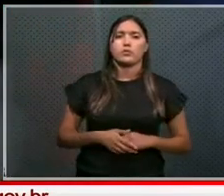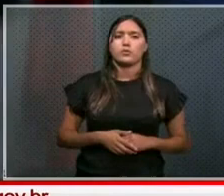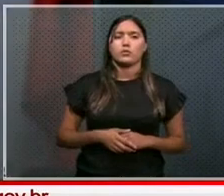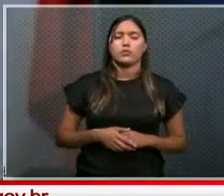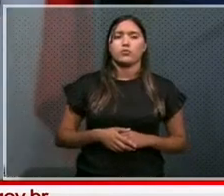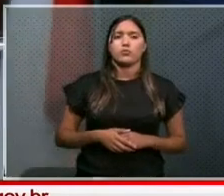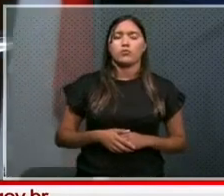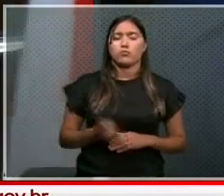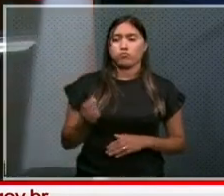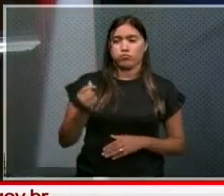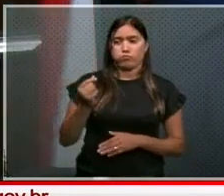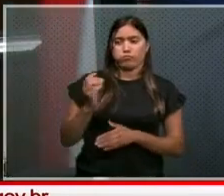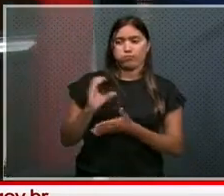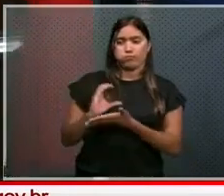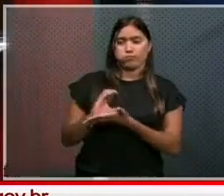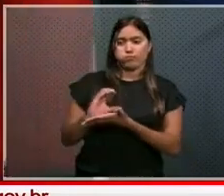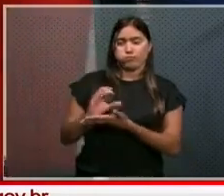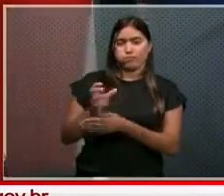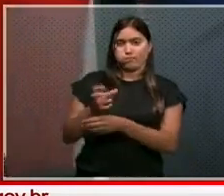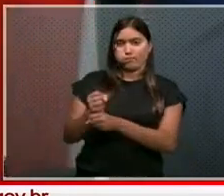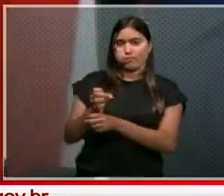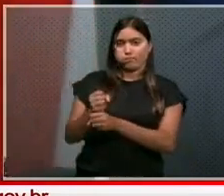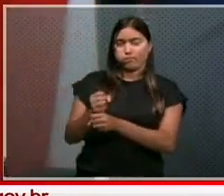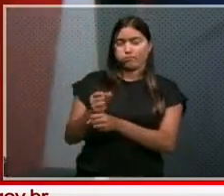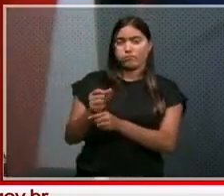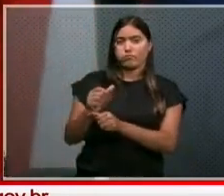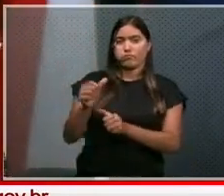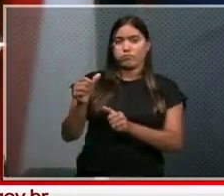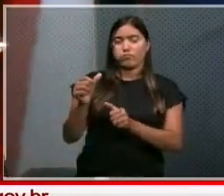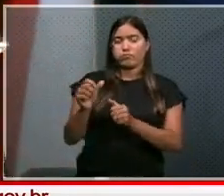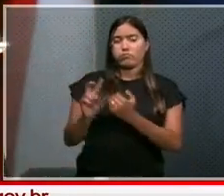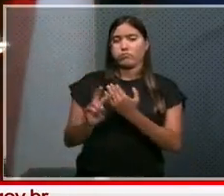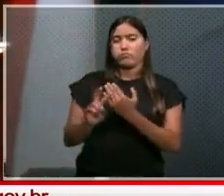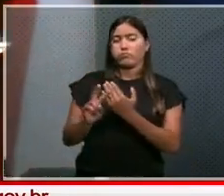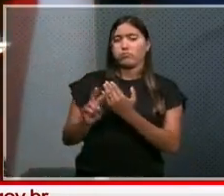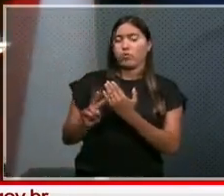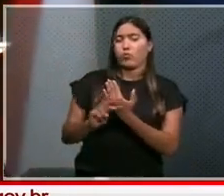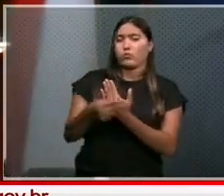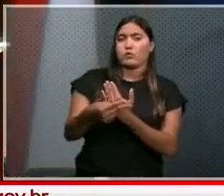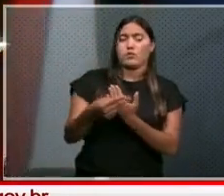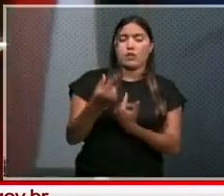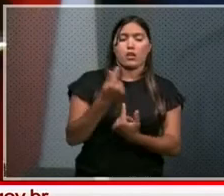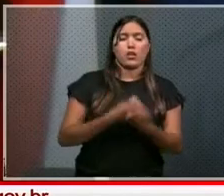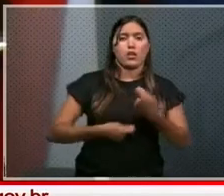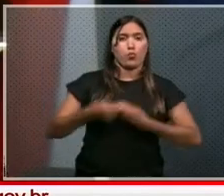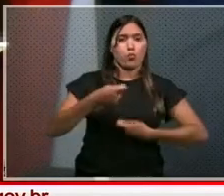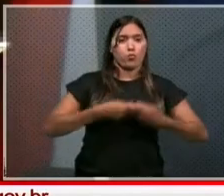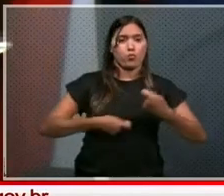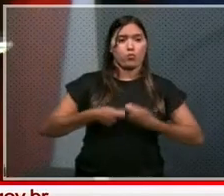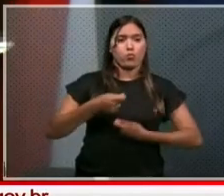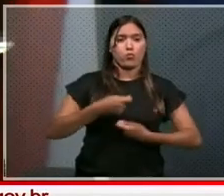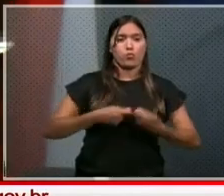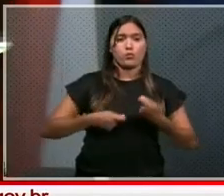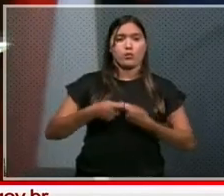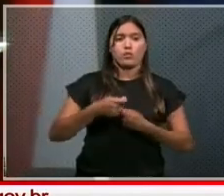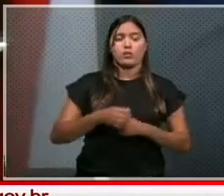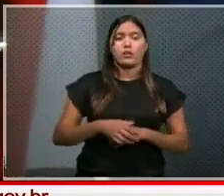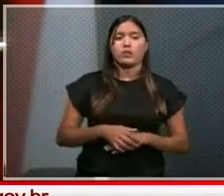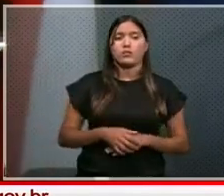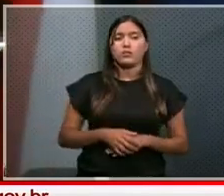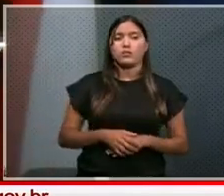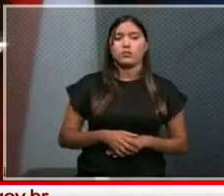gerados a partir do impacto econômico no setor agropecuário de 172